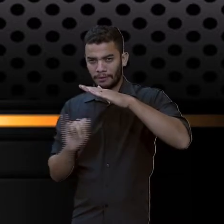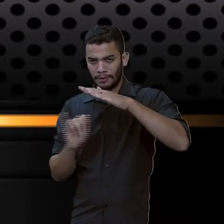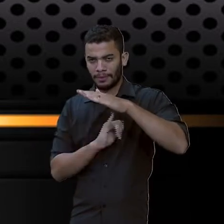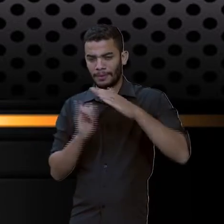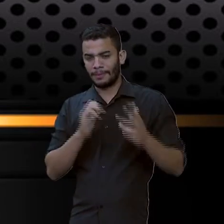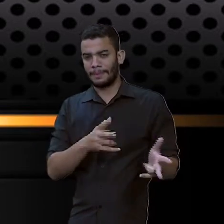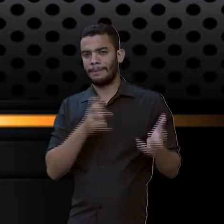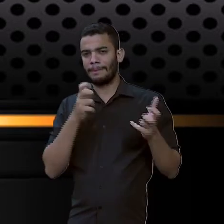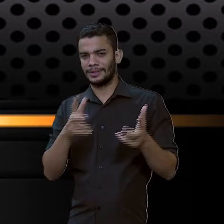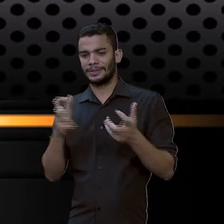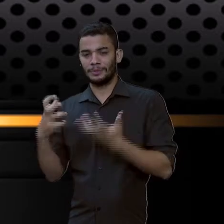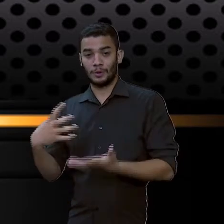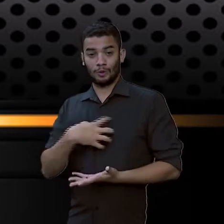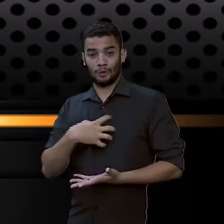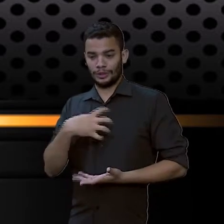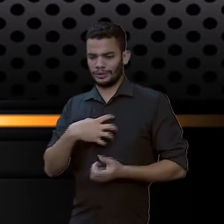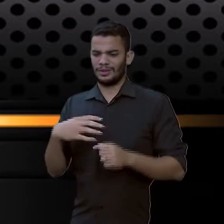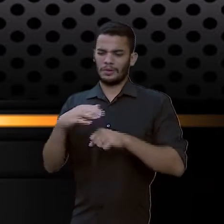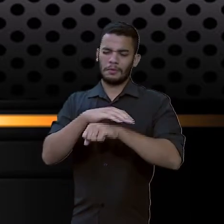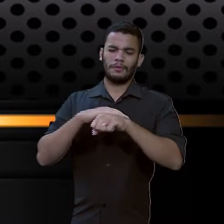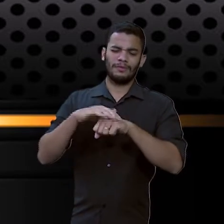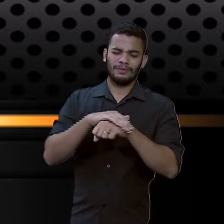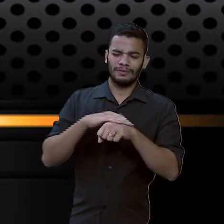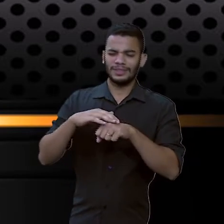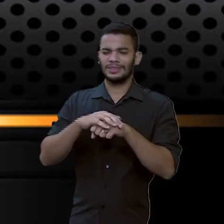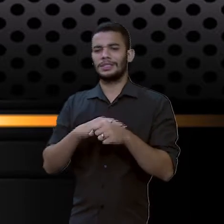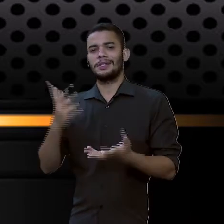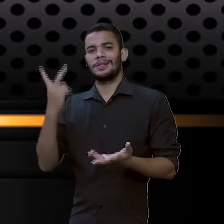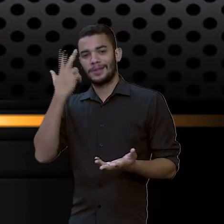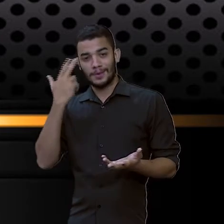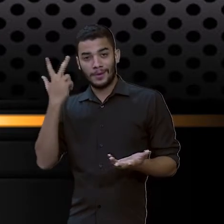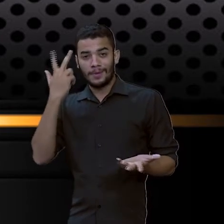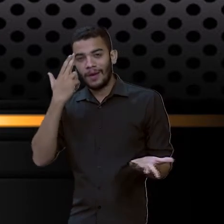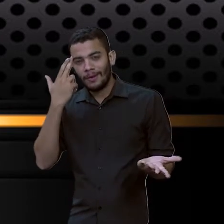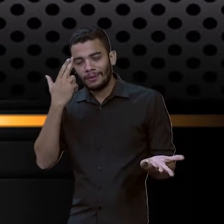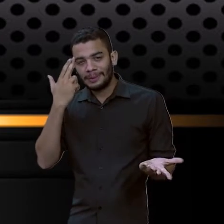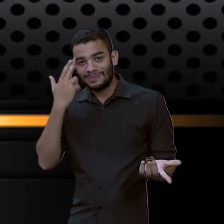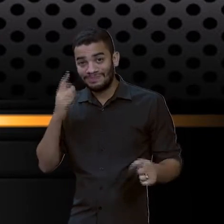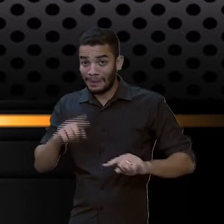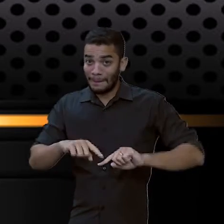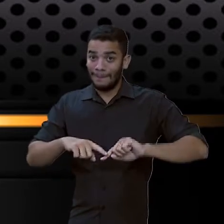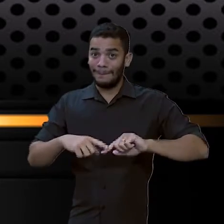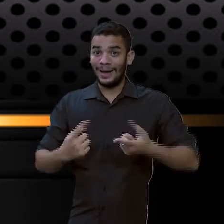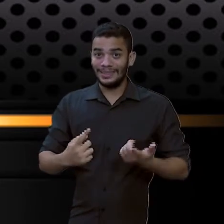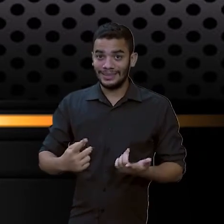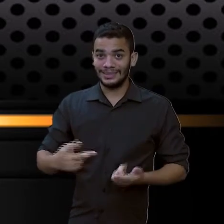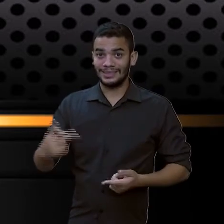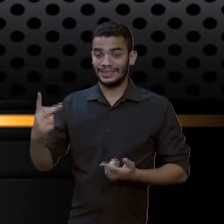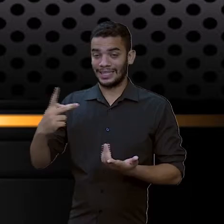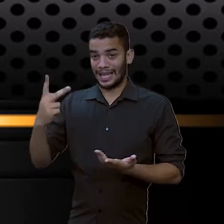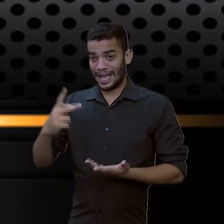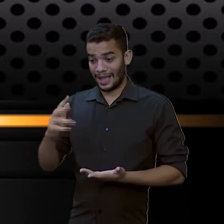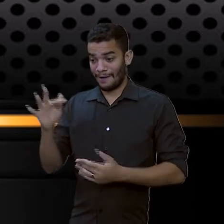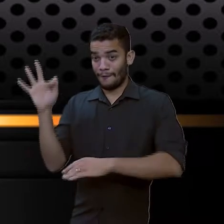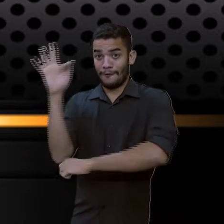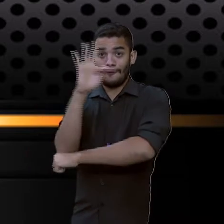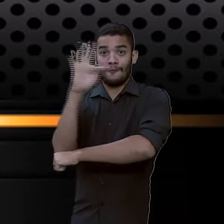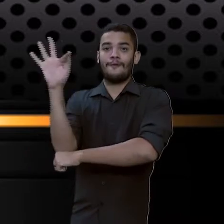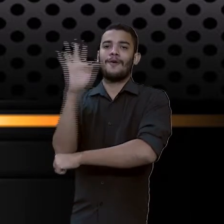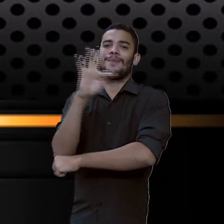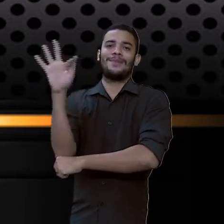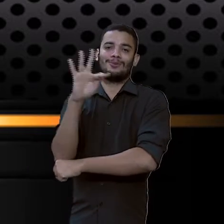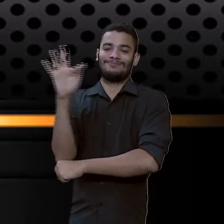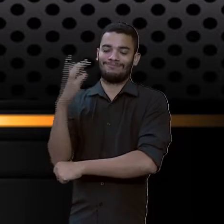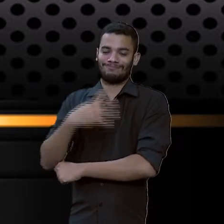maneira descontraída dos personagens. Já a linguagem formal é totalmente o oposto.